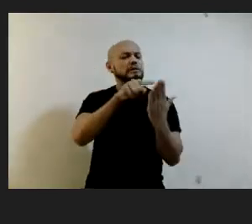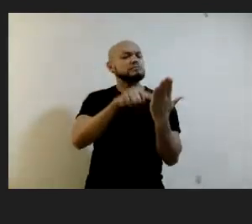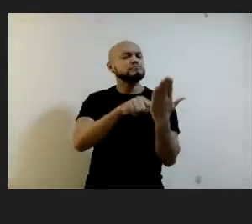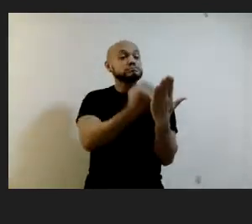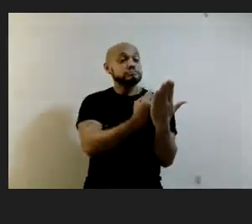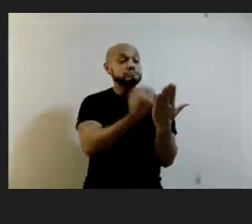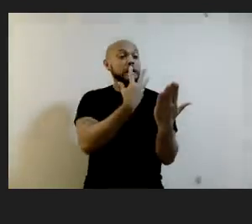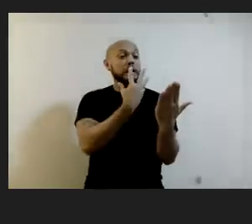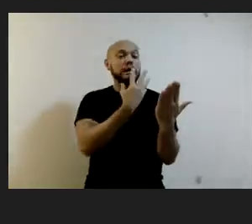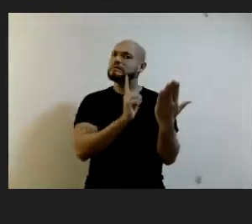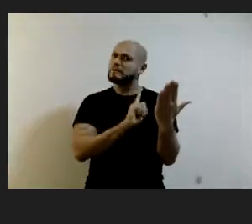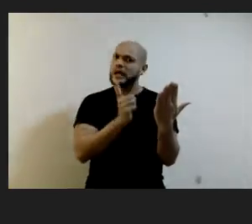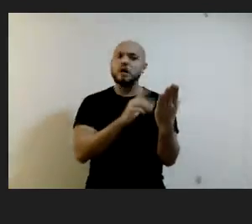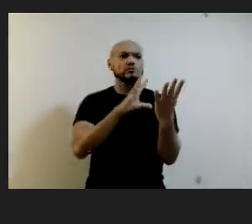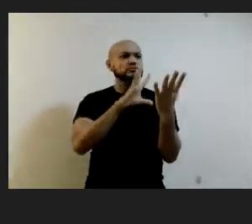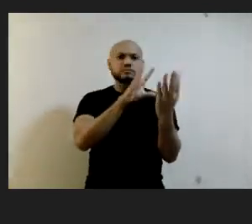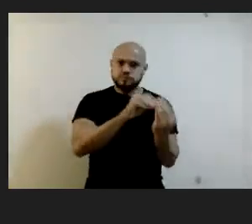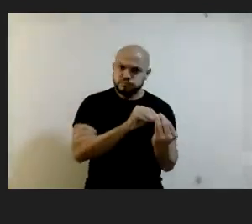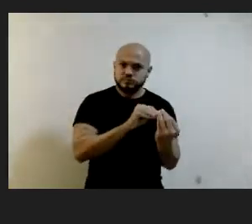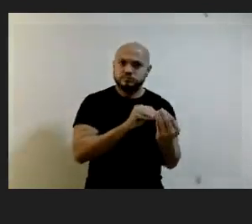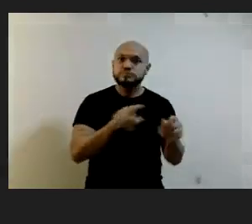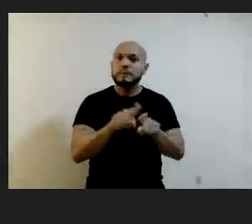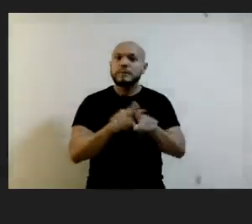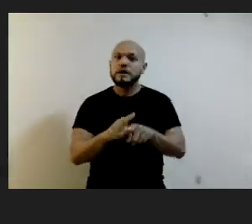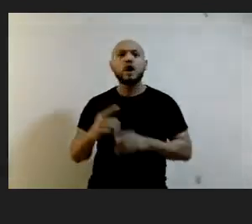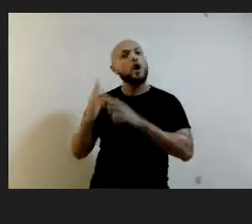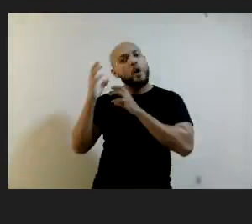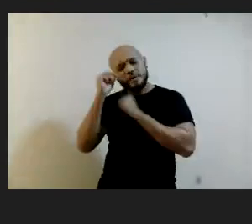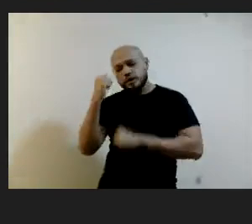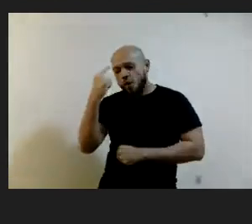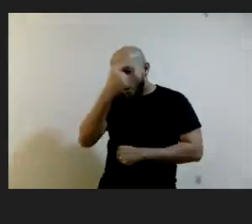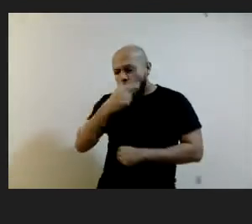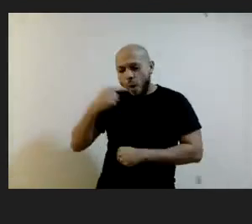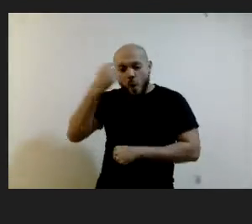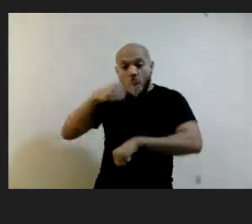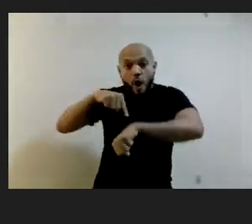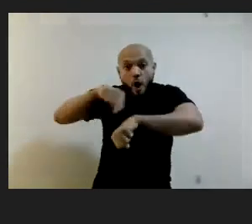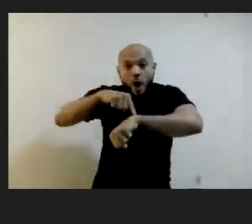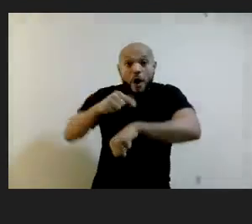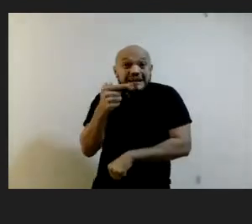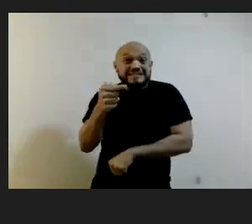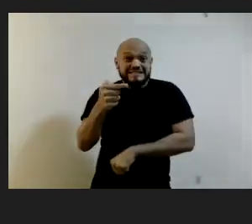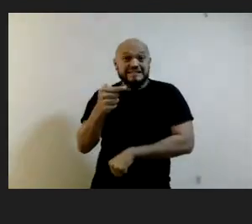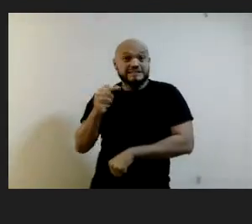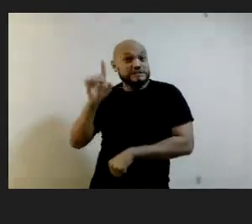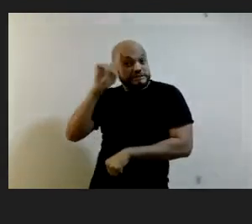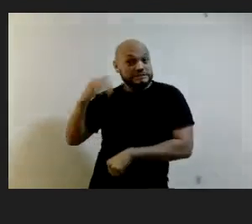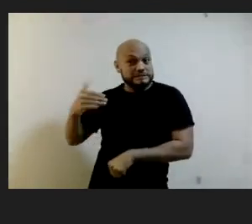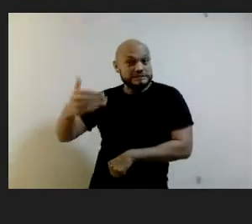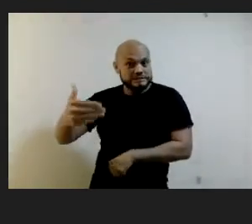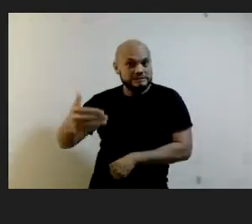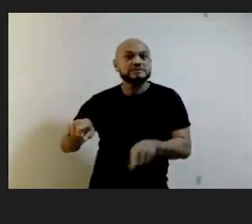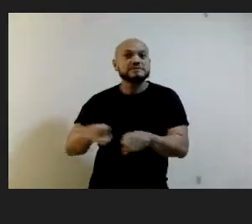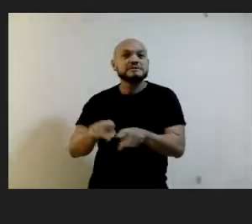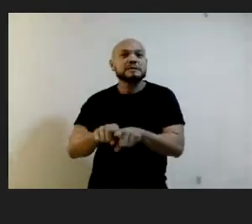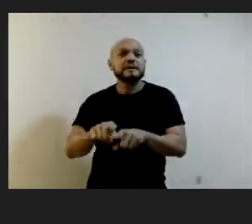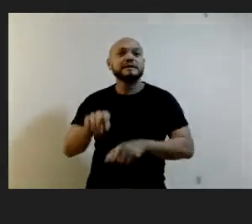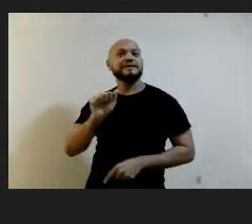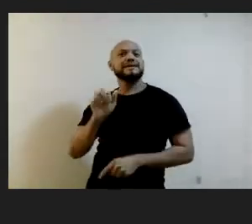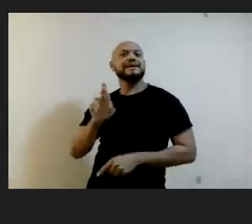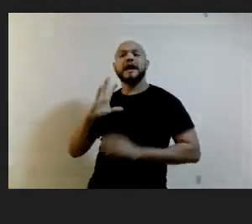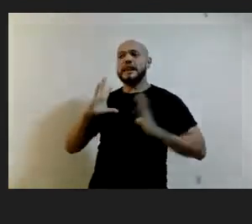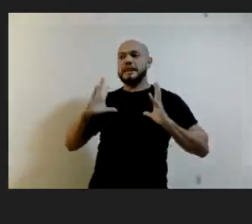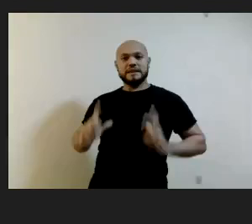dormir, busque dormir 7 horas por dia. Ar limpo, diga não ao cigarro tradicional,